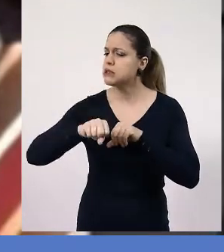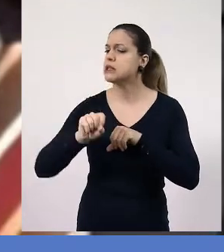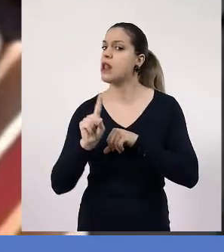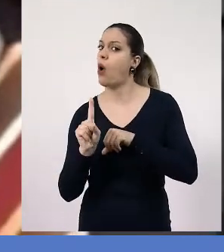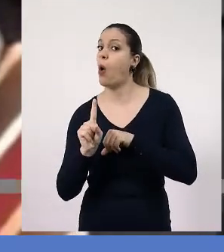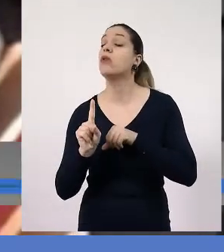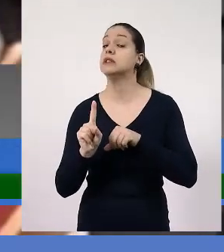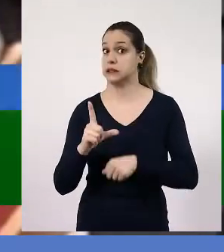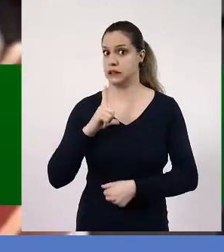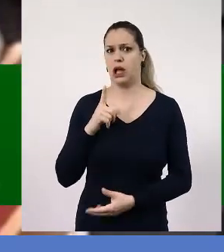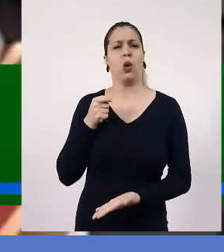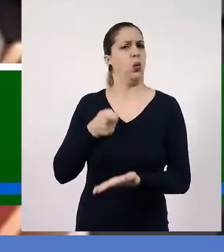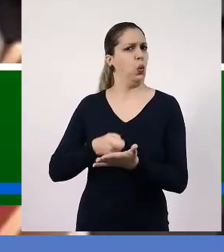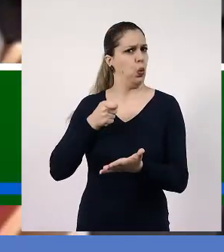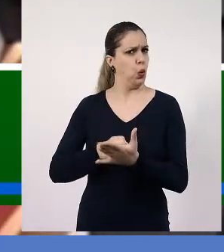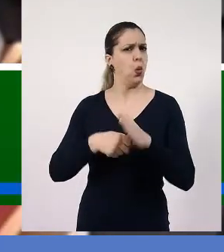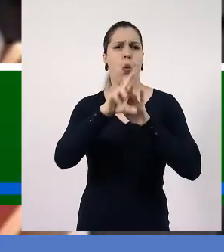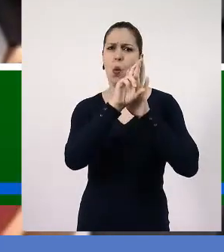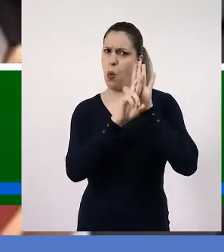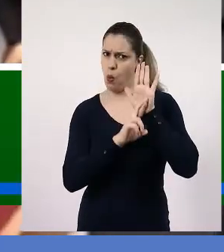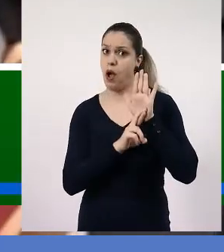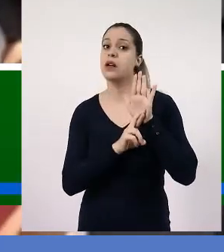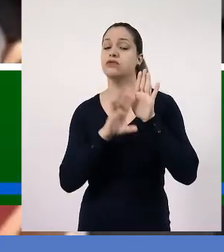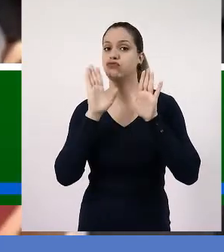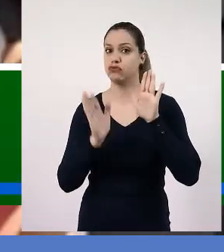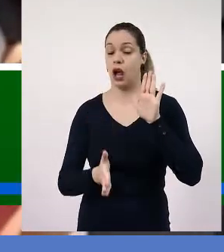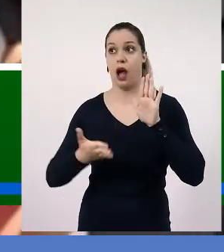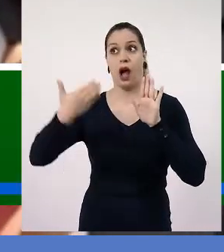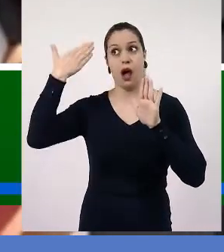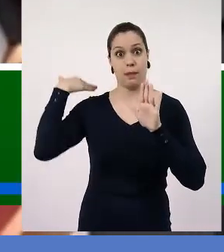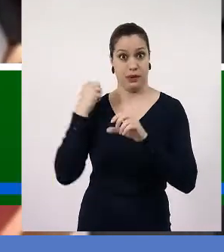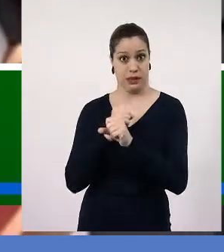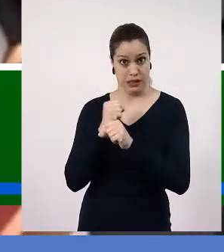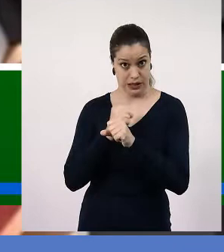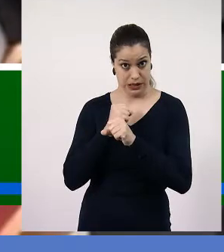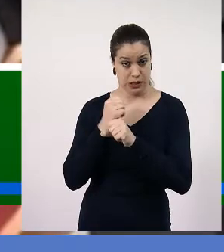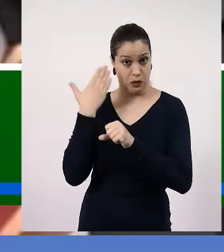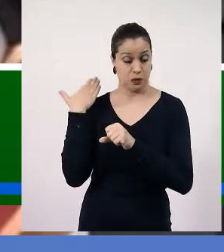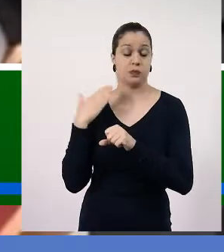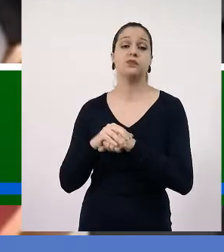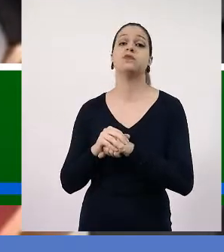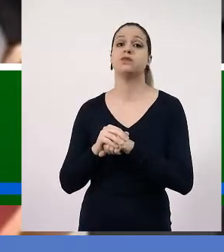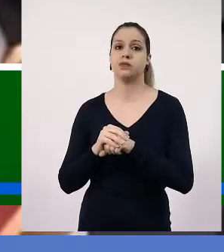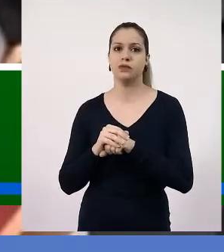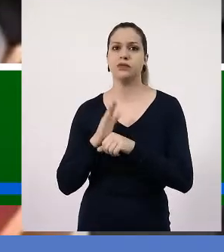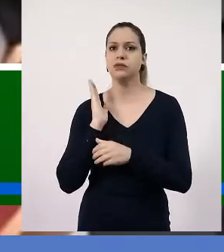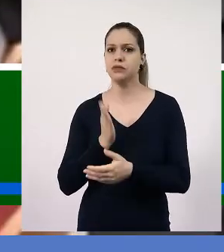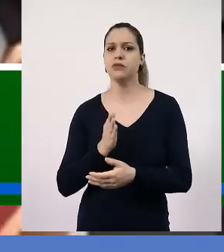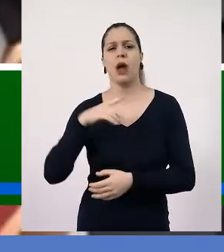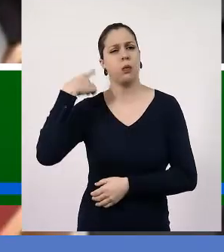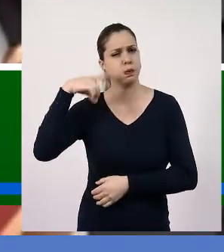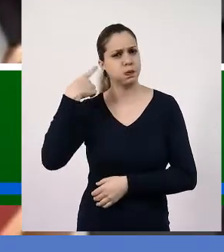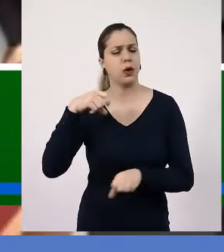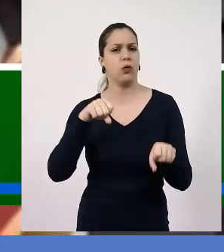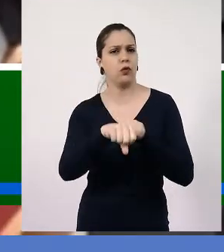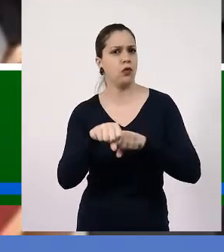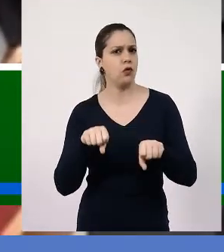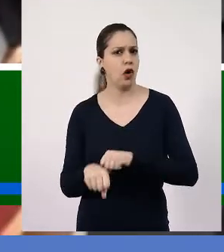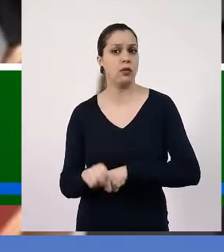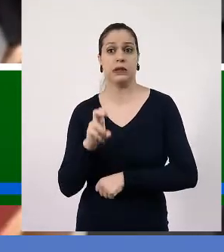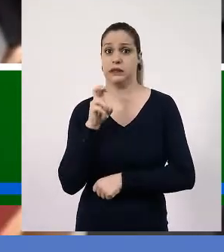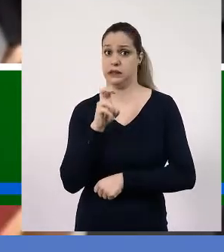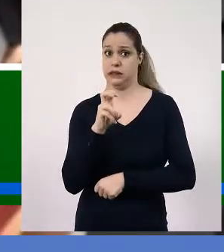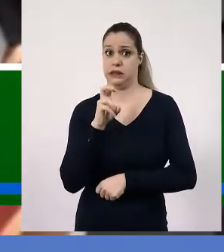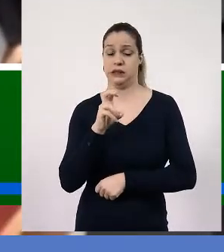criteriosa. Já no ano passado, a gente foi formada por 5 advogados, todos